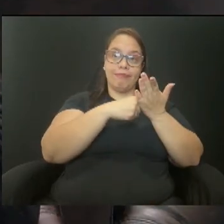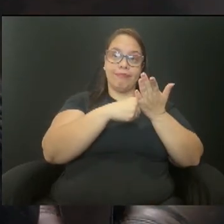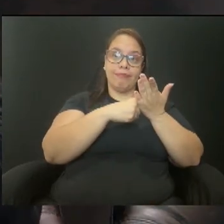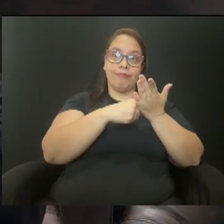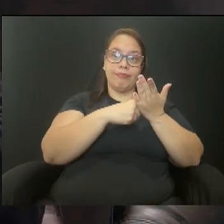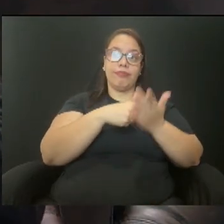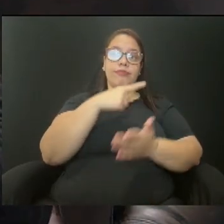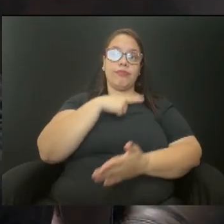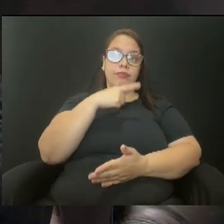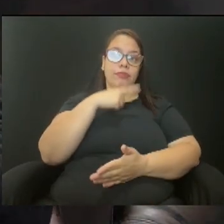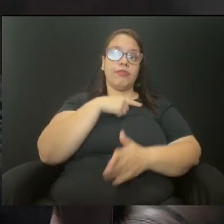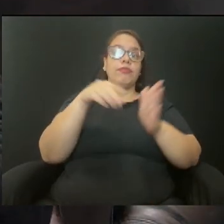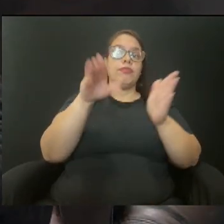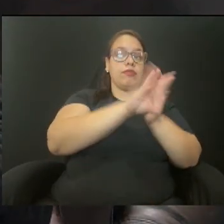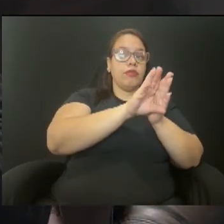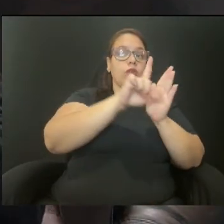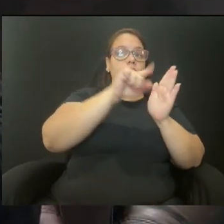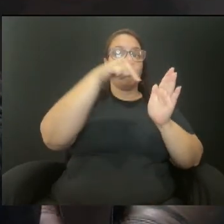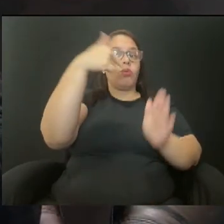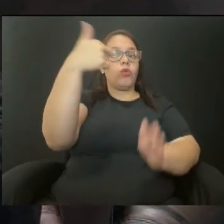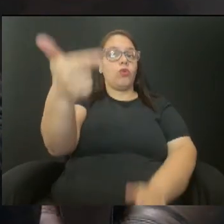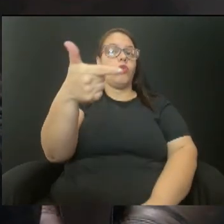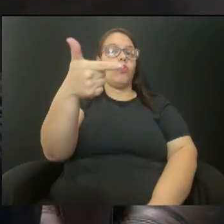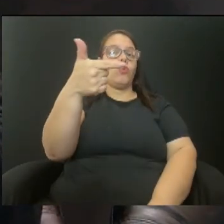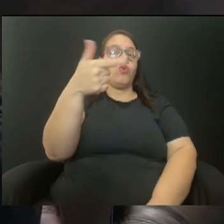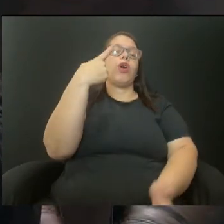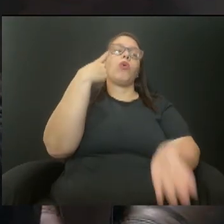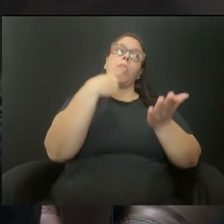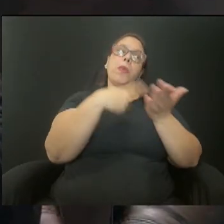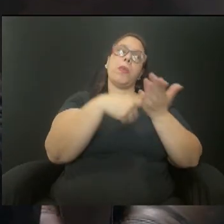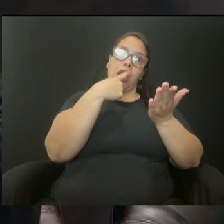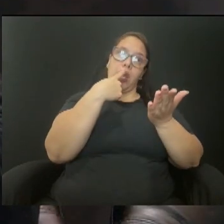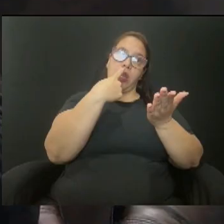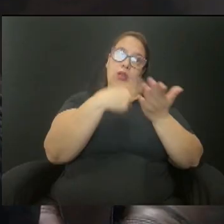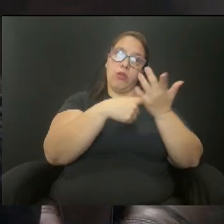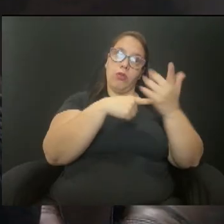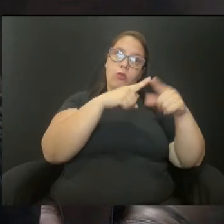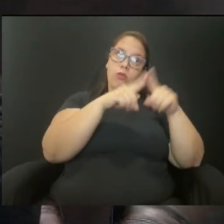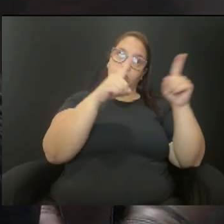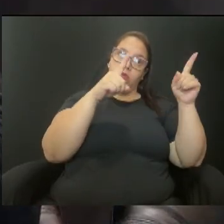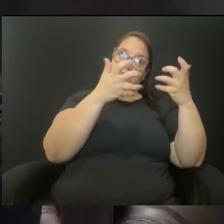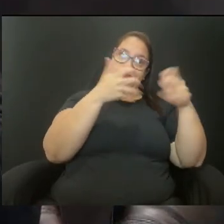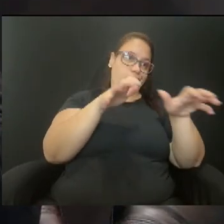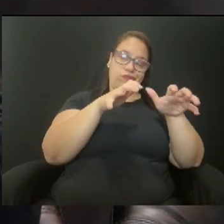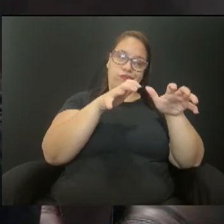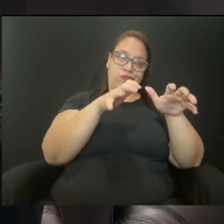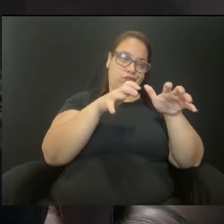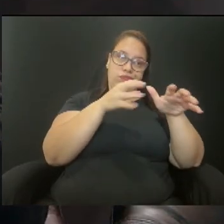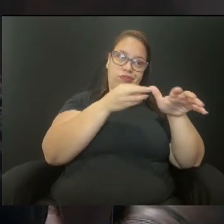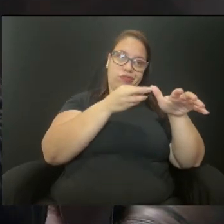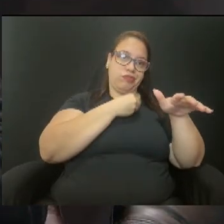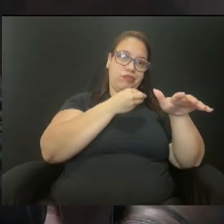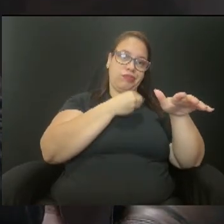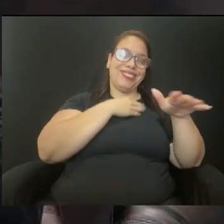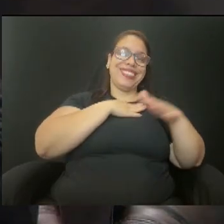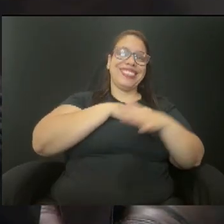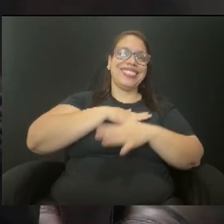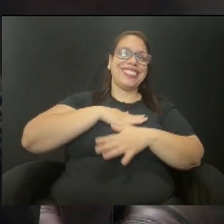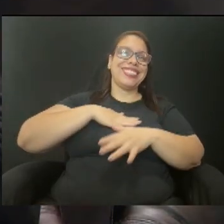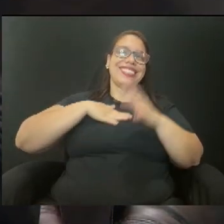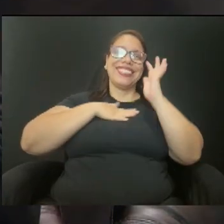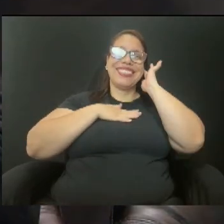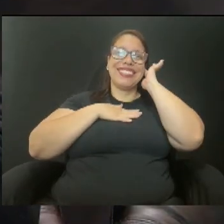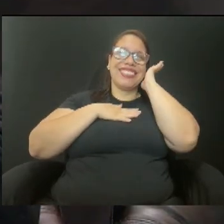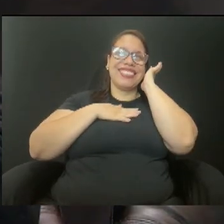para o outro, é combinado. Mas assim, as pessoas não querem viver do princípio do prazer, se entendem num lugar mais